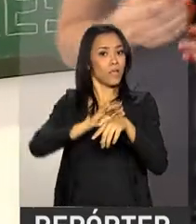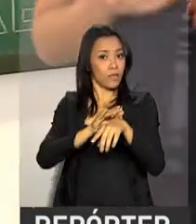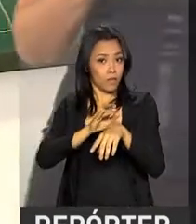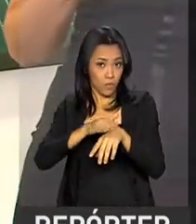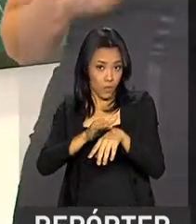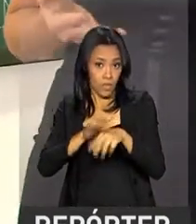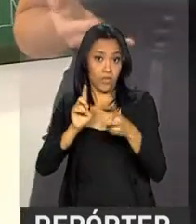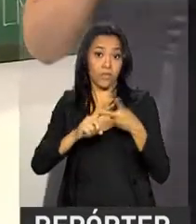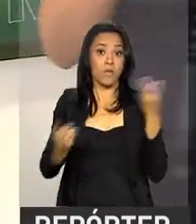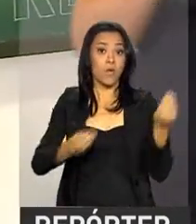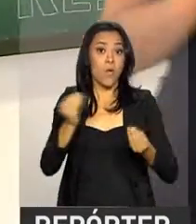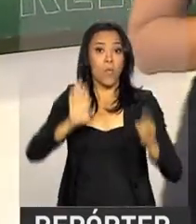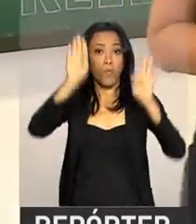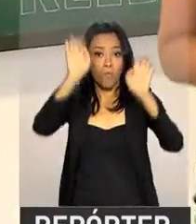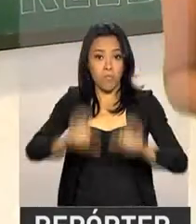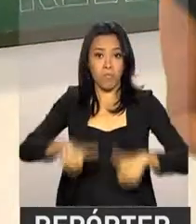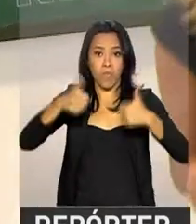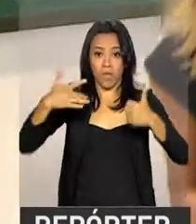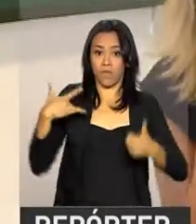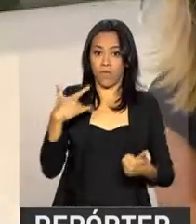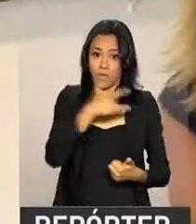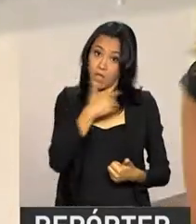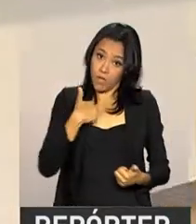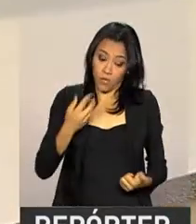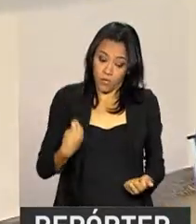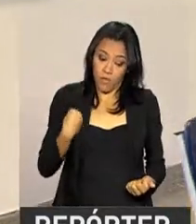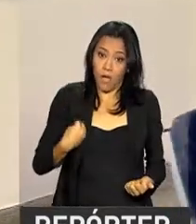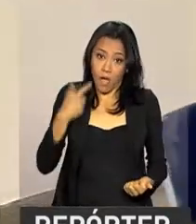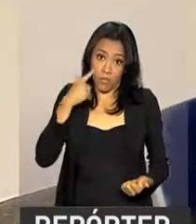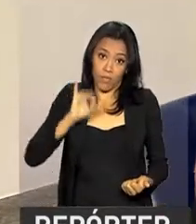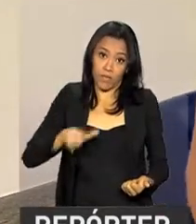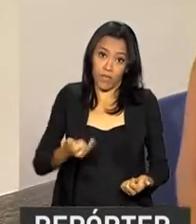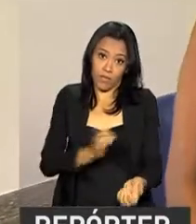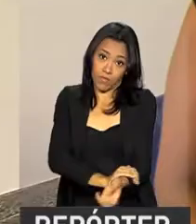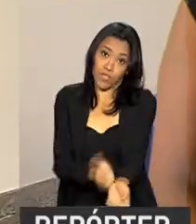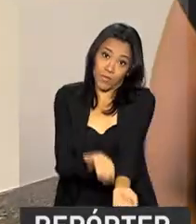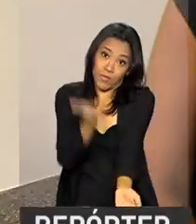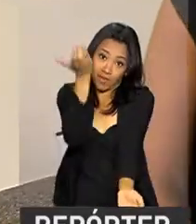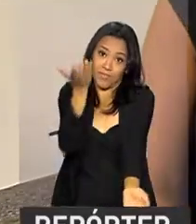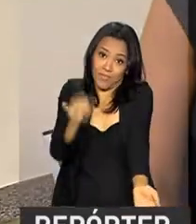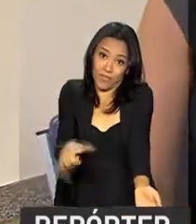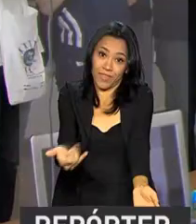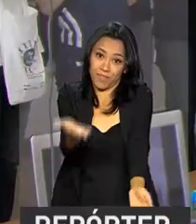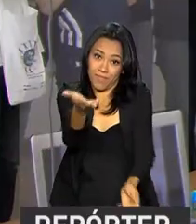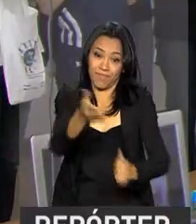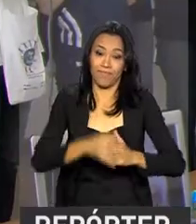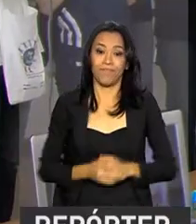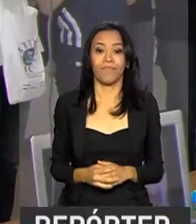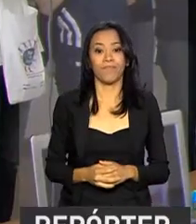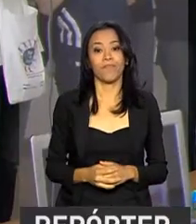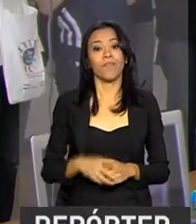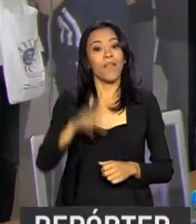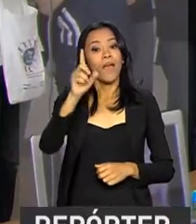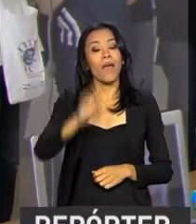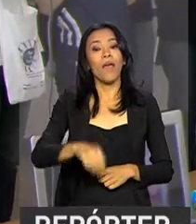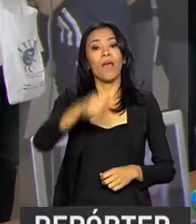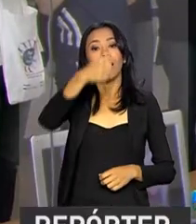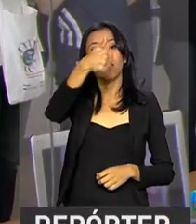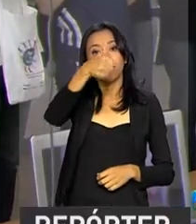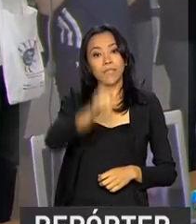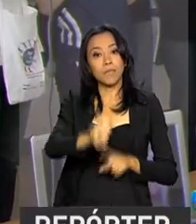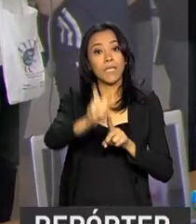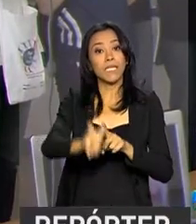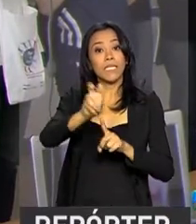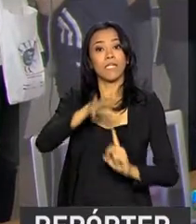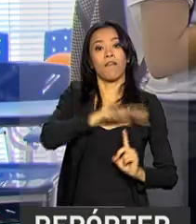sobre qualidade de vida. Eu vou aproveitar que estou aqui e vou medir a minha pressão também. Essa é a 15ª edição da